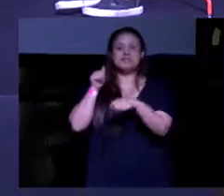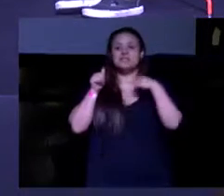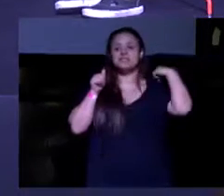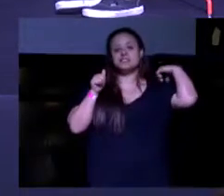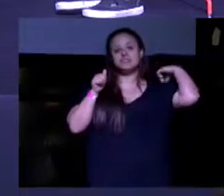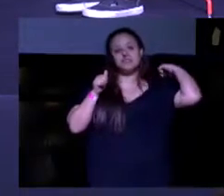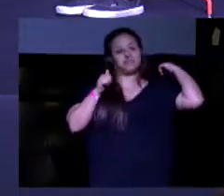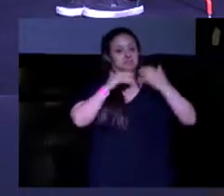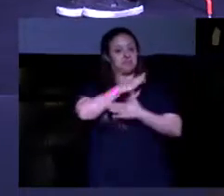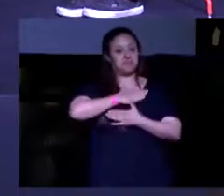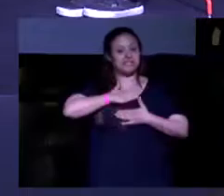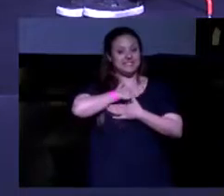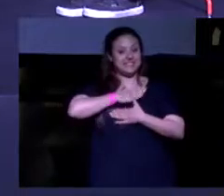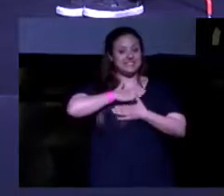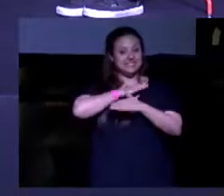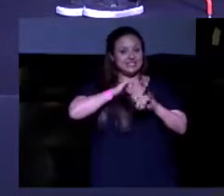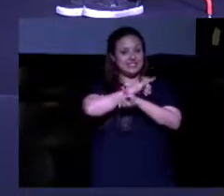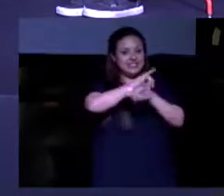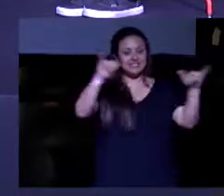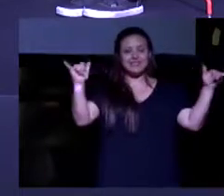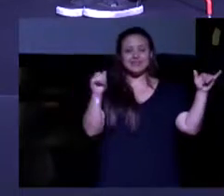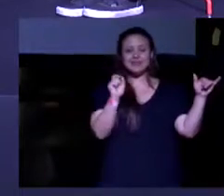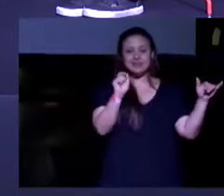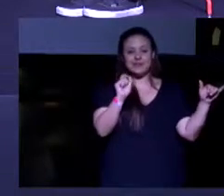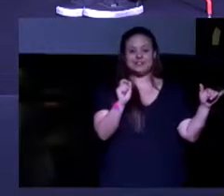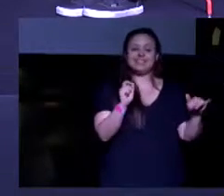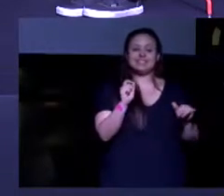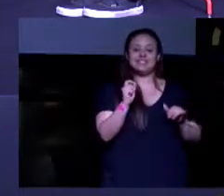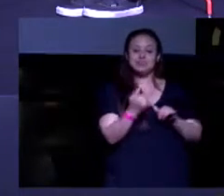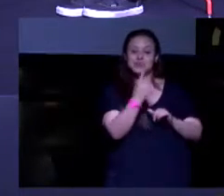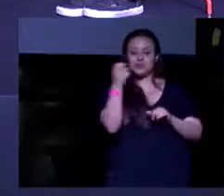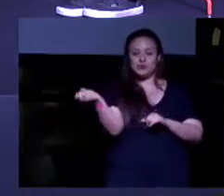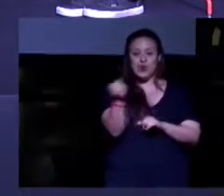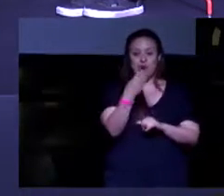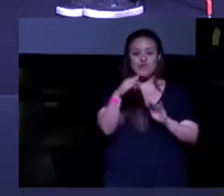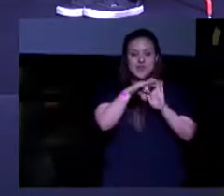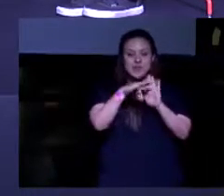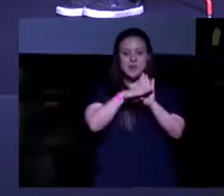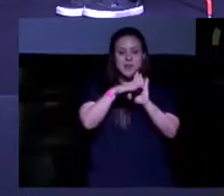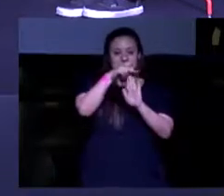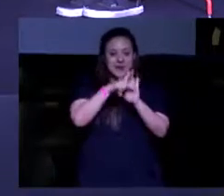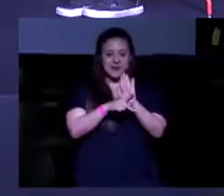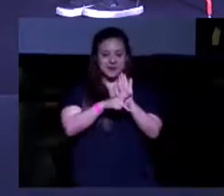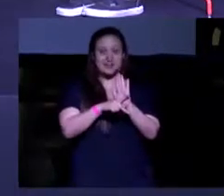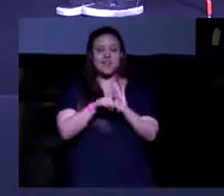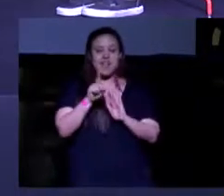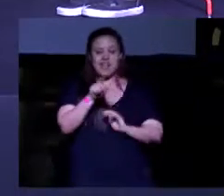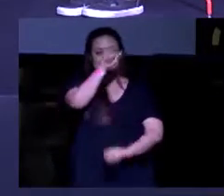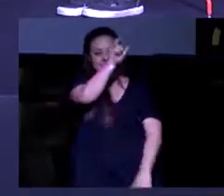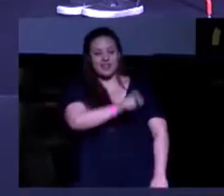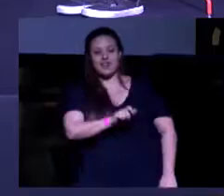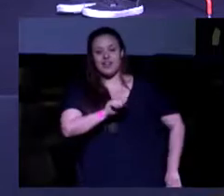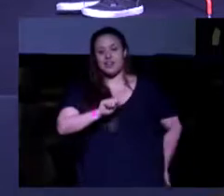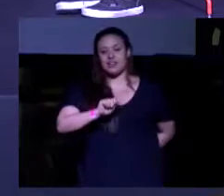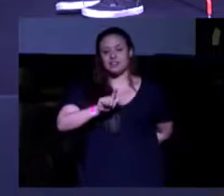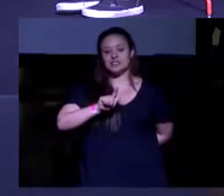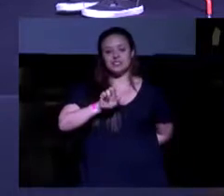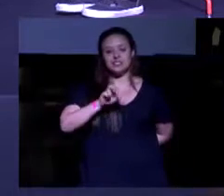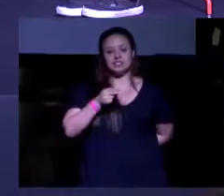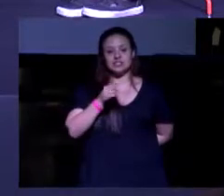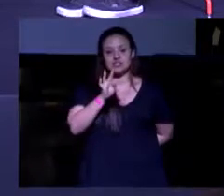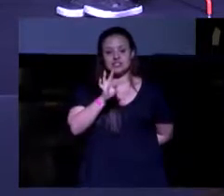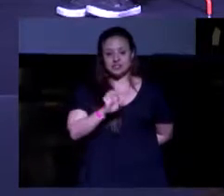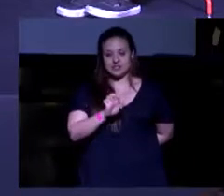o prazer de dizer que um dos nossos novos programas, que se chama o Agente Social Good Brasil, é uma aceleradora de